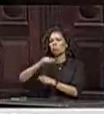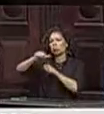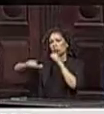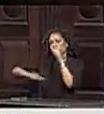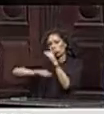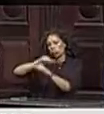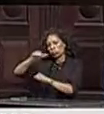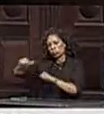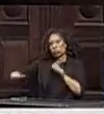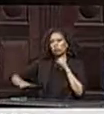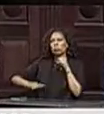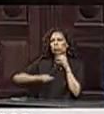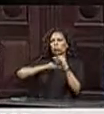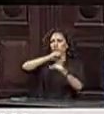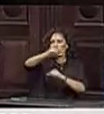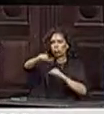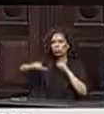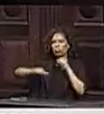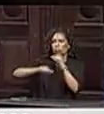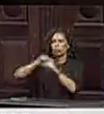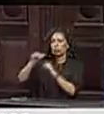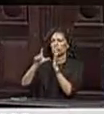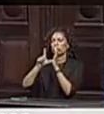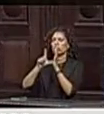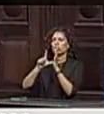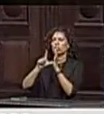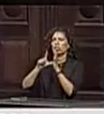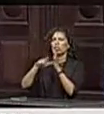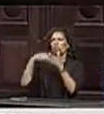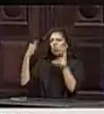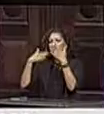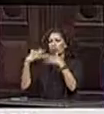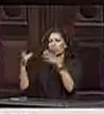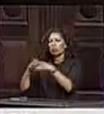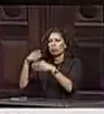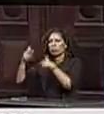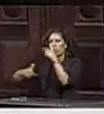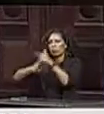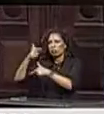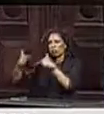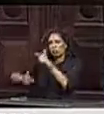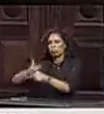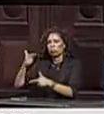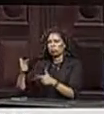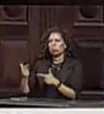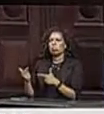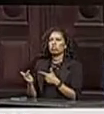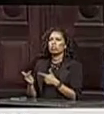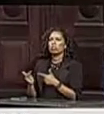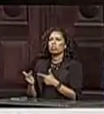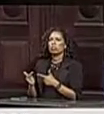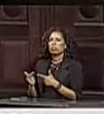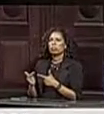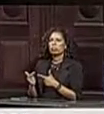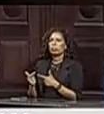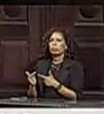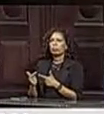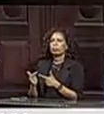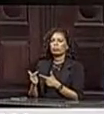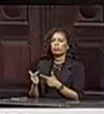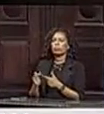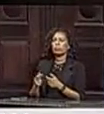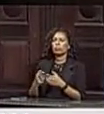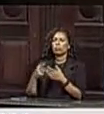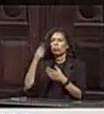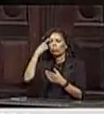modifica a mensagem, contemplando os trabalhadores, com um percentual mais